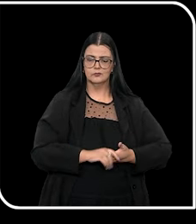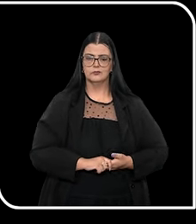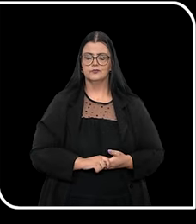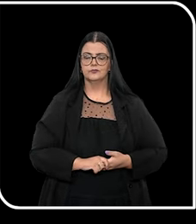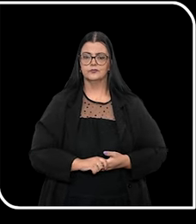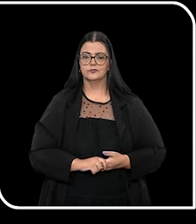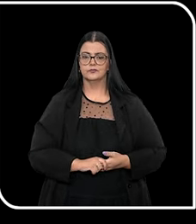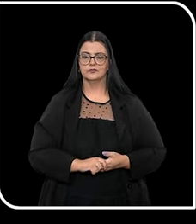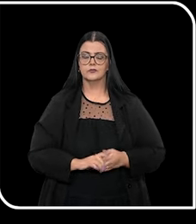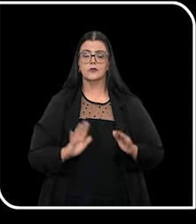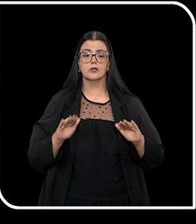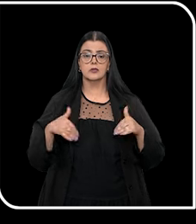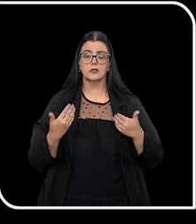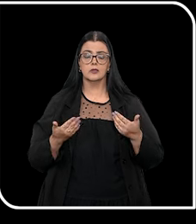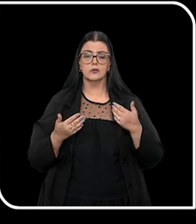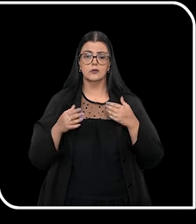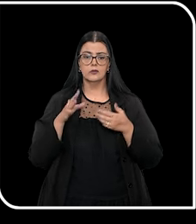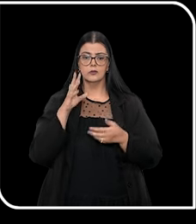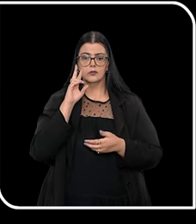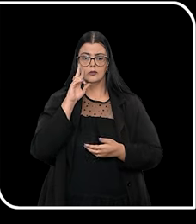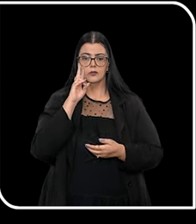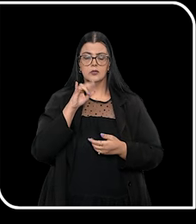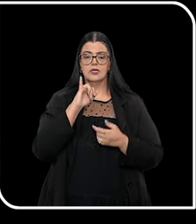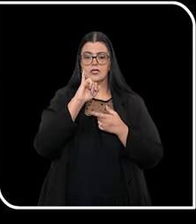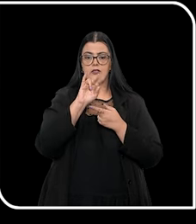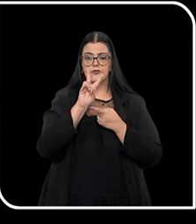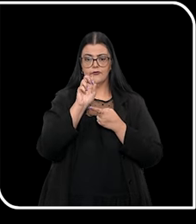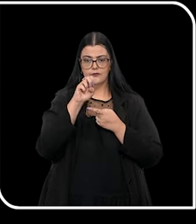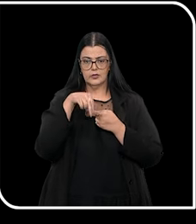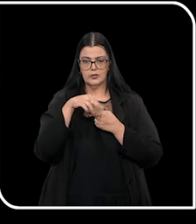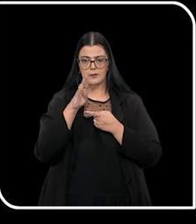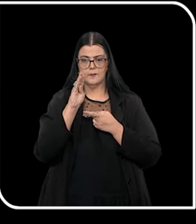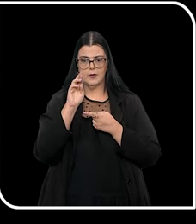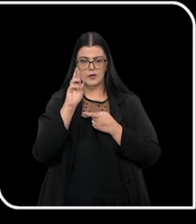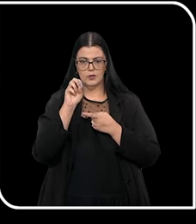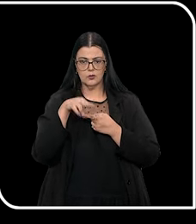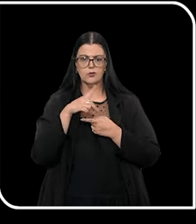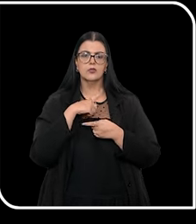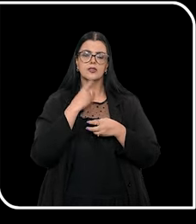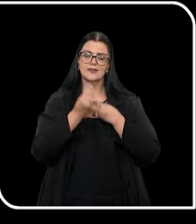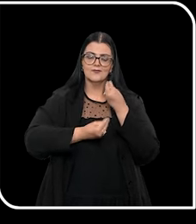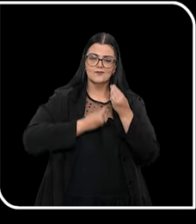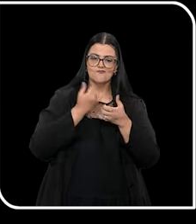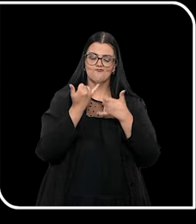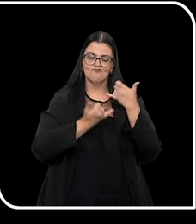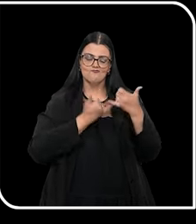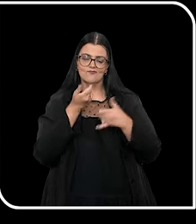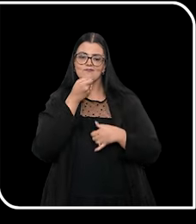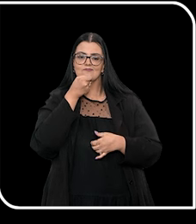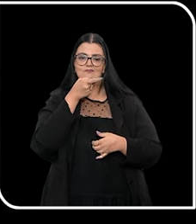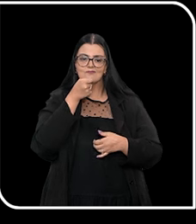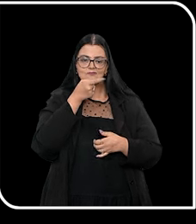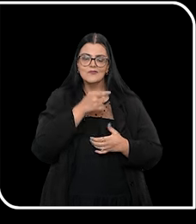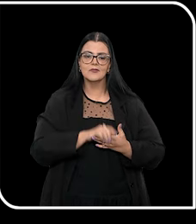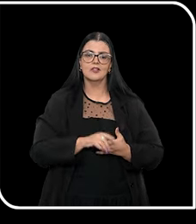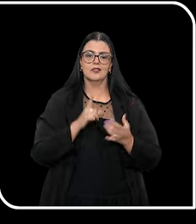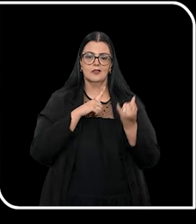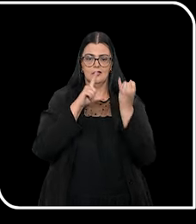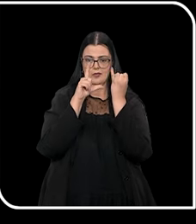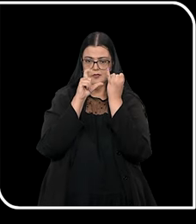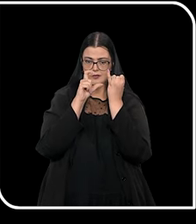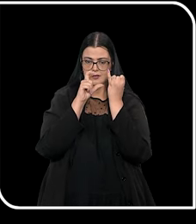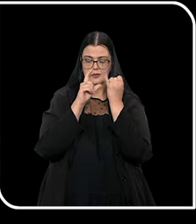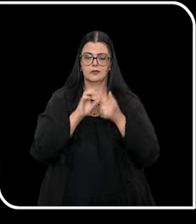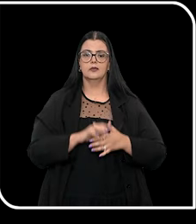então assim é é Ouçam o Ivan Baron adoro o Ivan Baron ele tem uma pegada de humor ele traz no